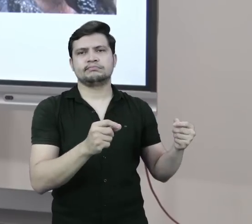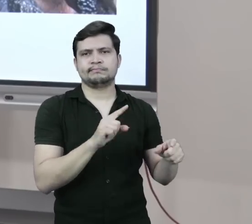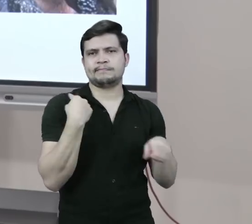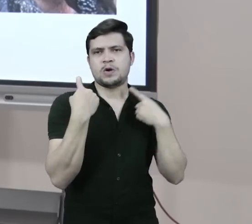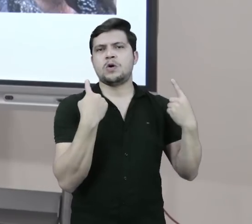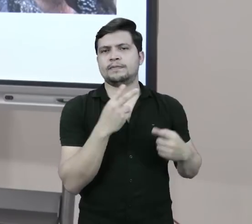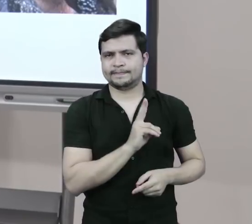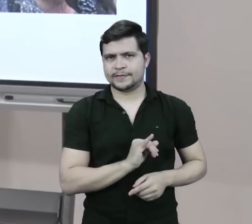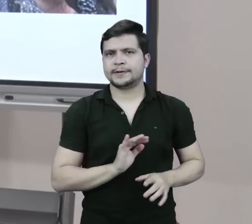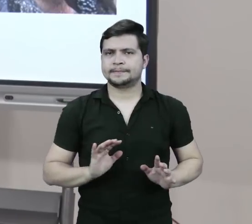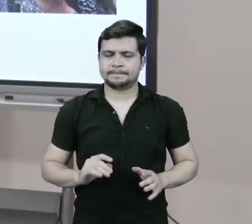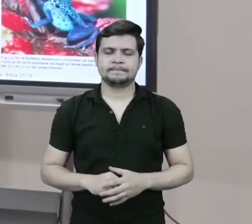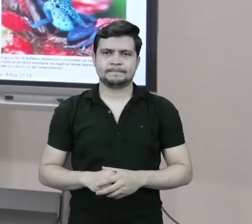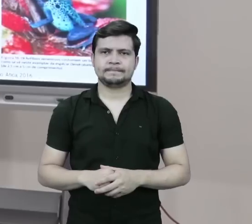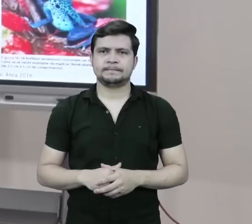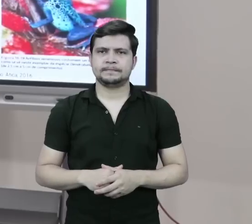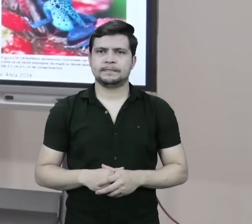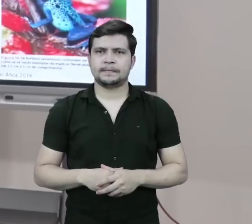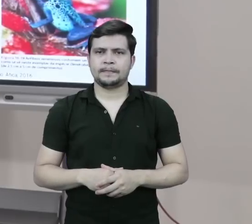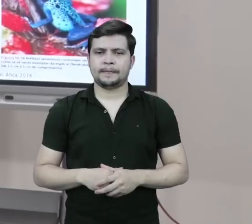ambiente. Tá?